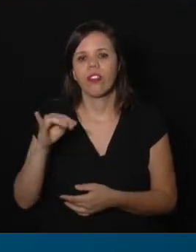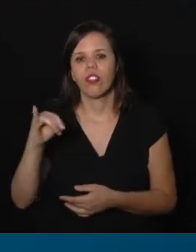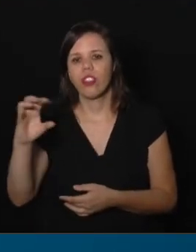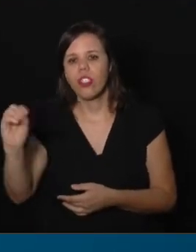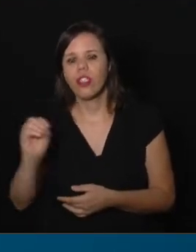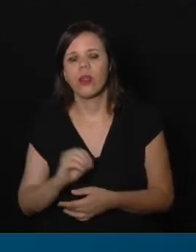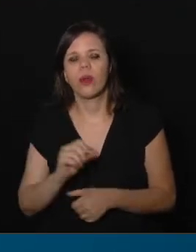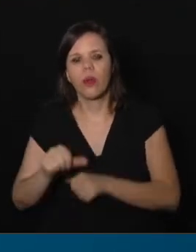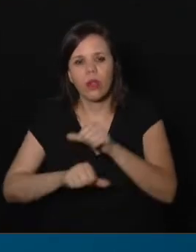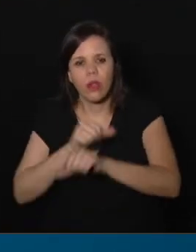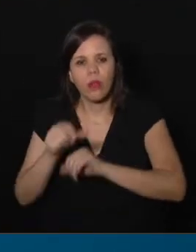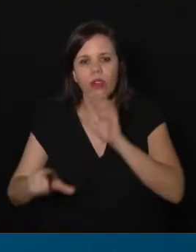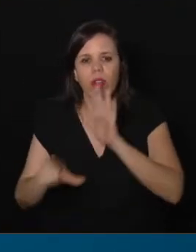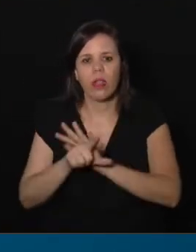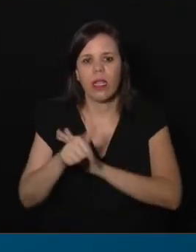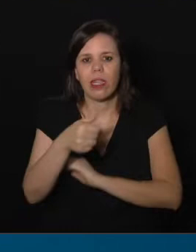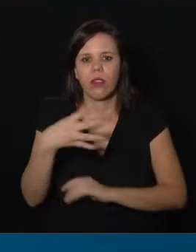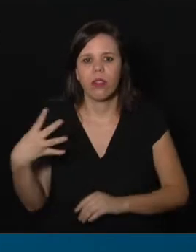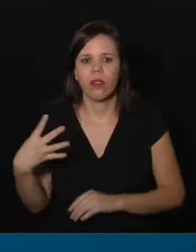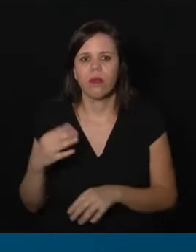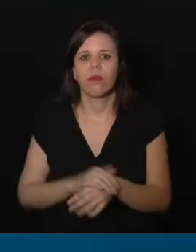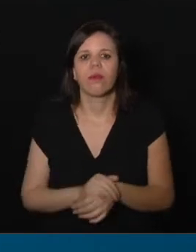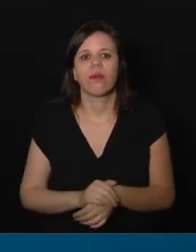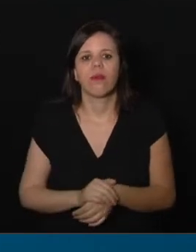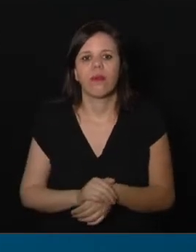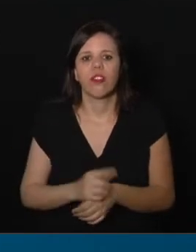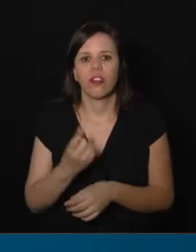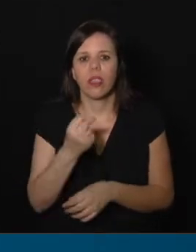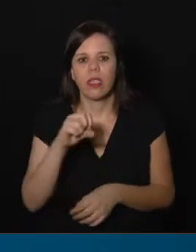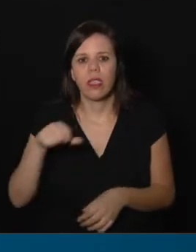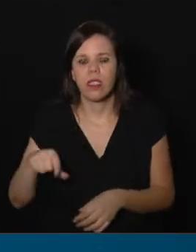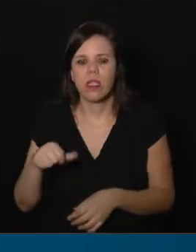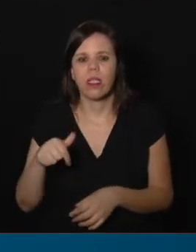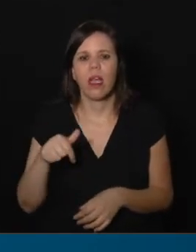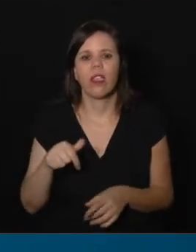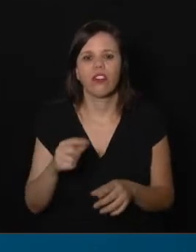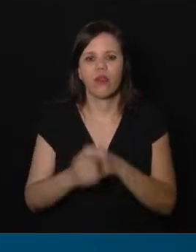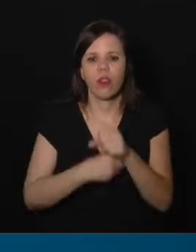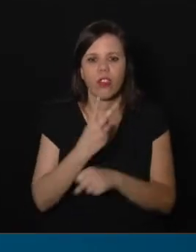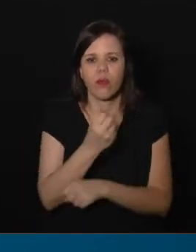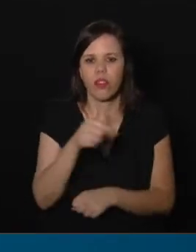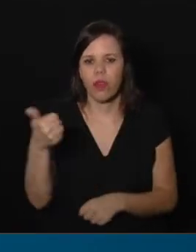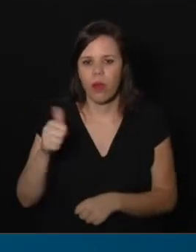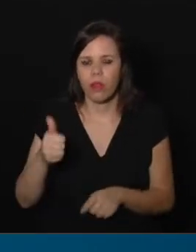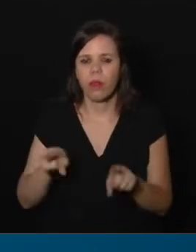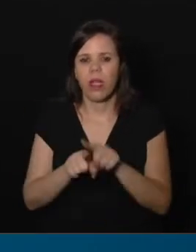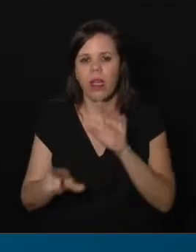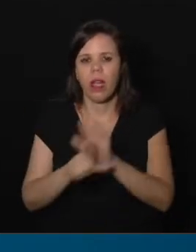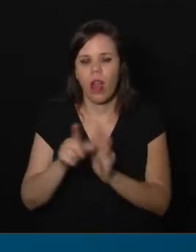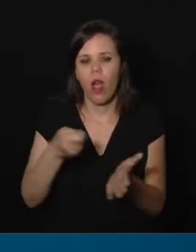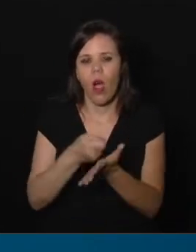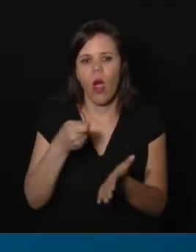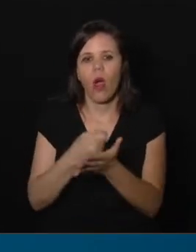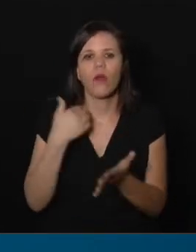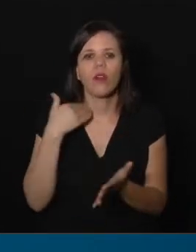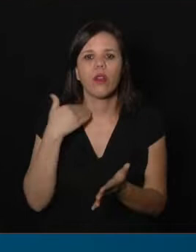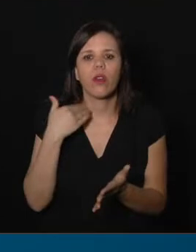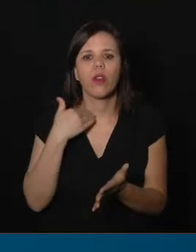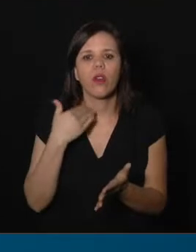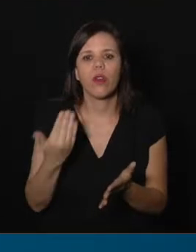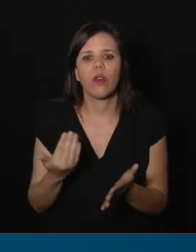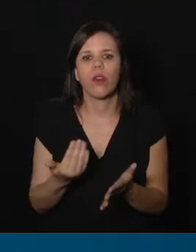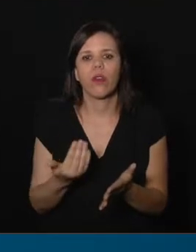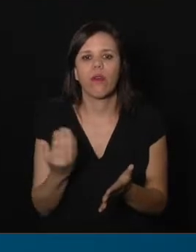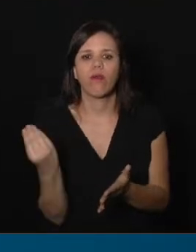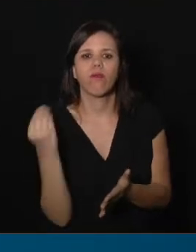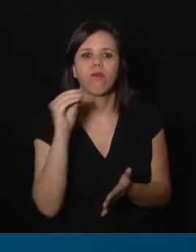a Lei 14.087 de 2011. A lei que será revogada obriga os bancos a instalarem bloqueadores de sinais